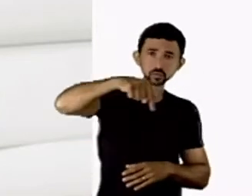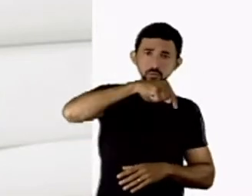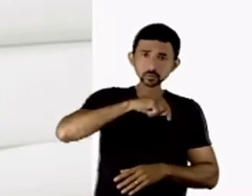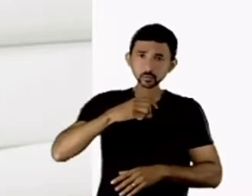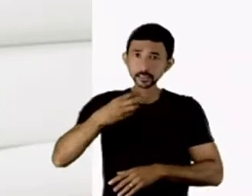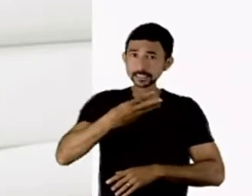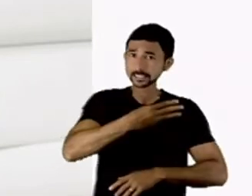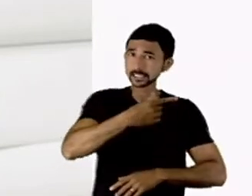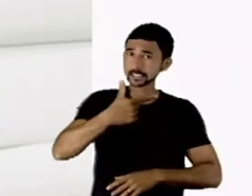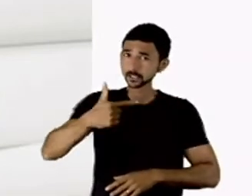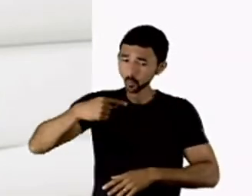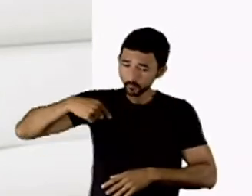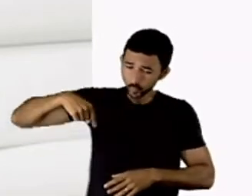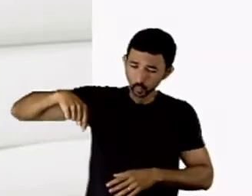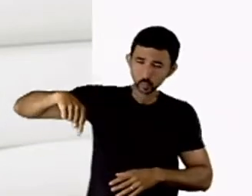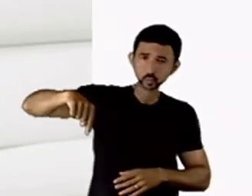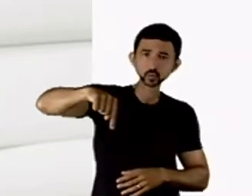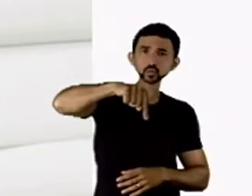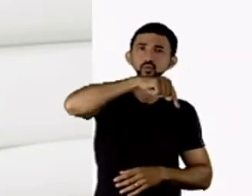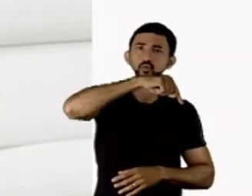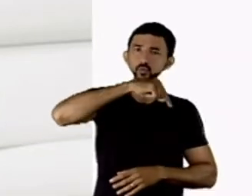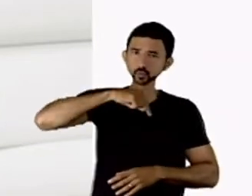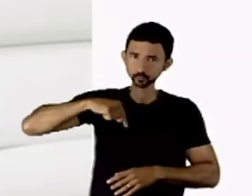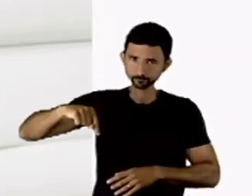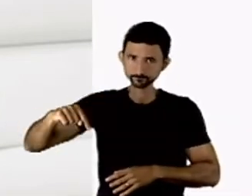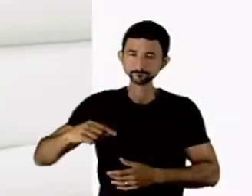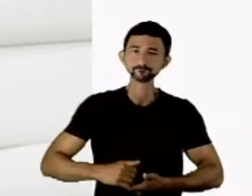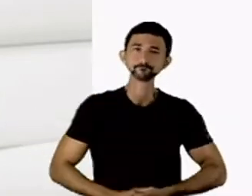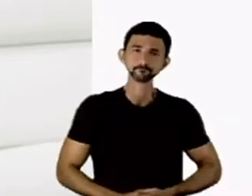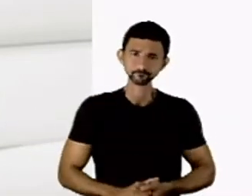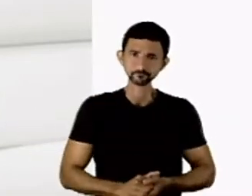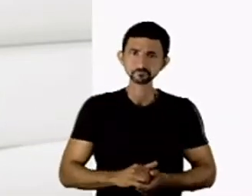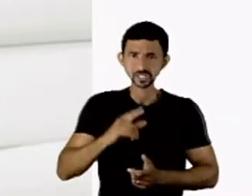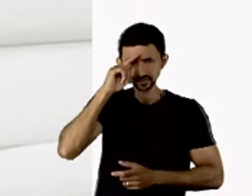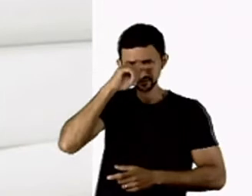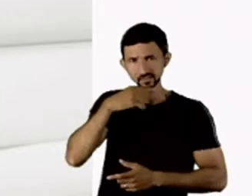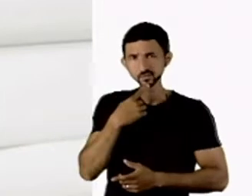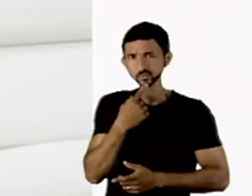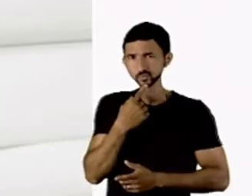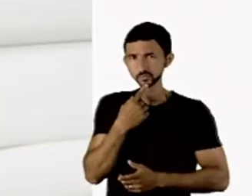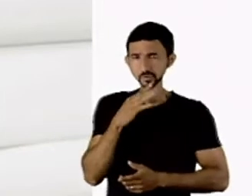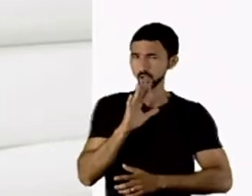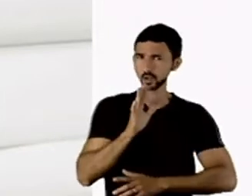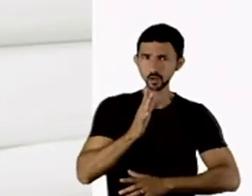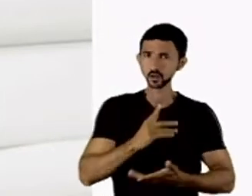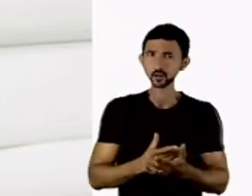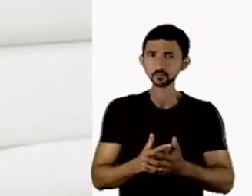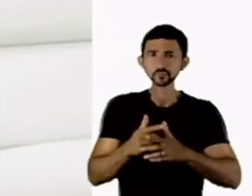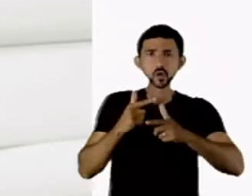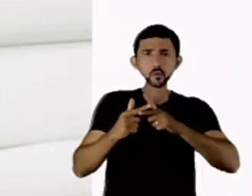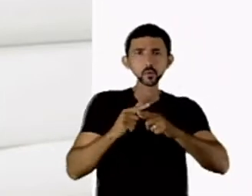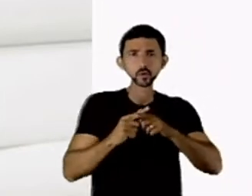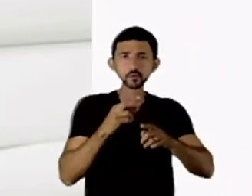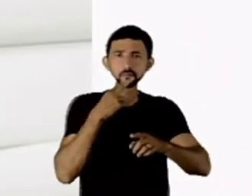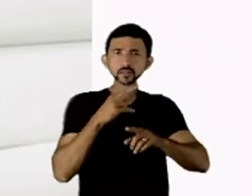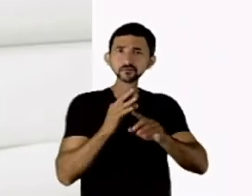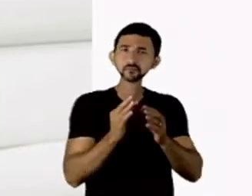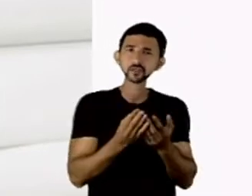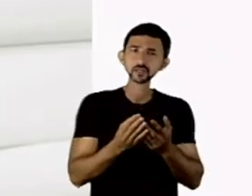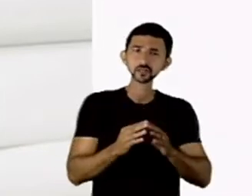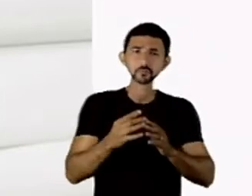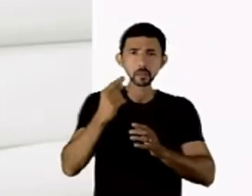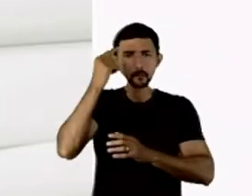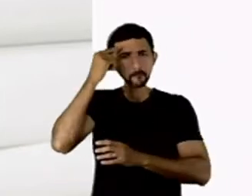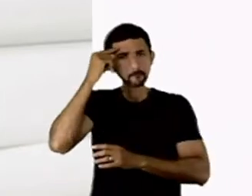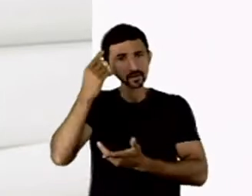32 voltas ao redor desse campo. Parece difícil? Mas não é. É um problema que requer